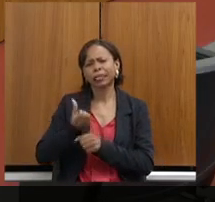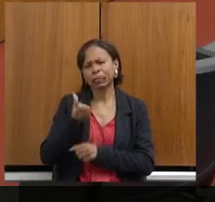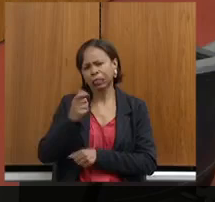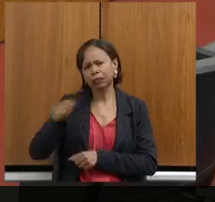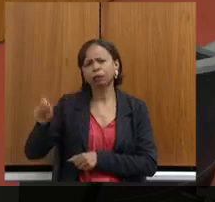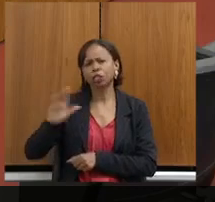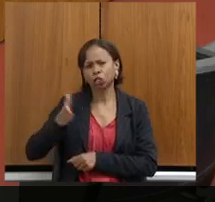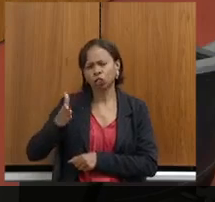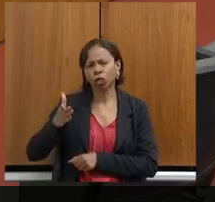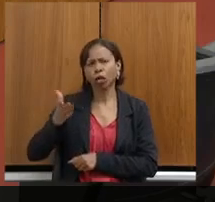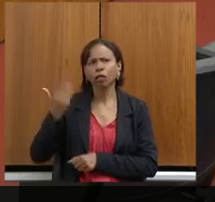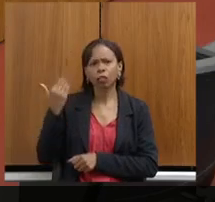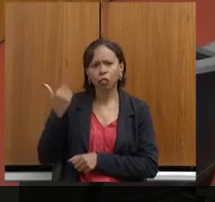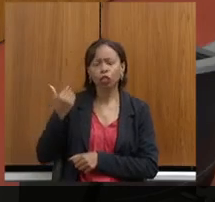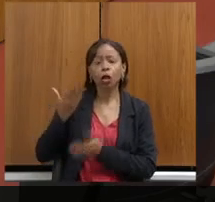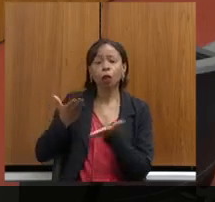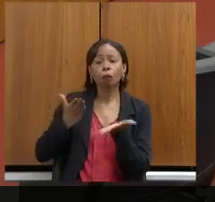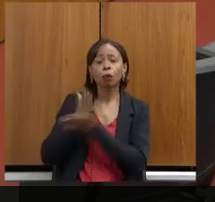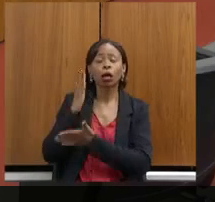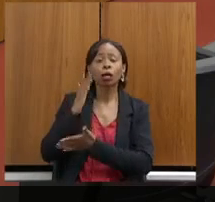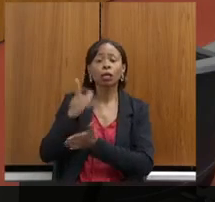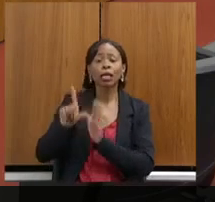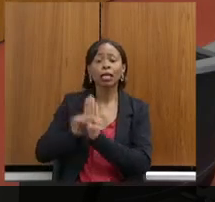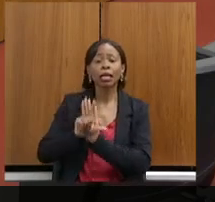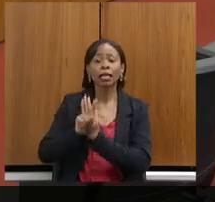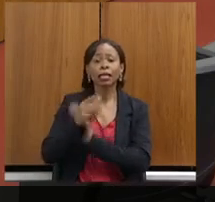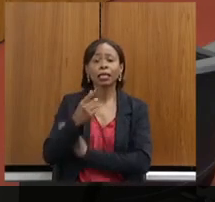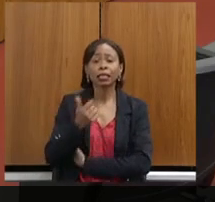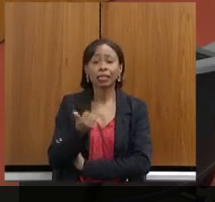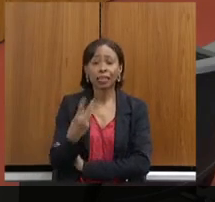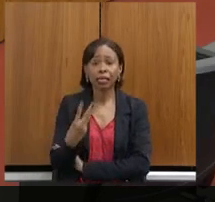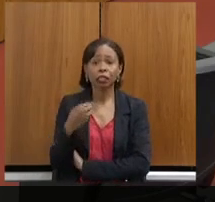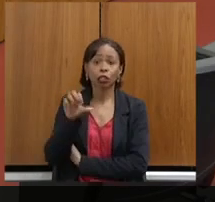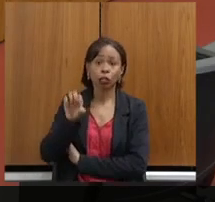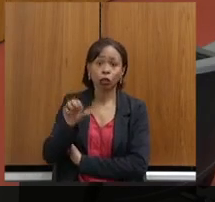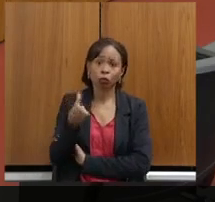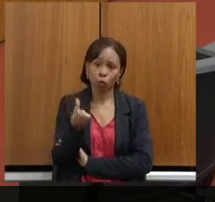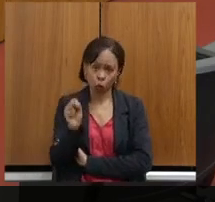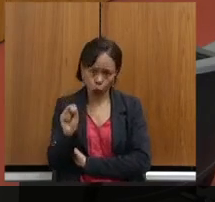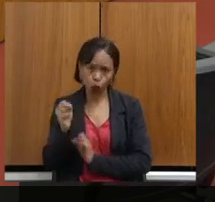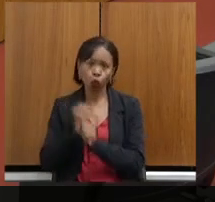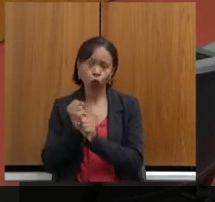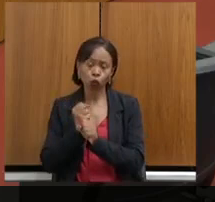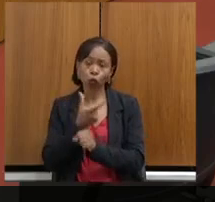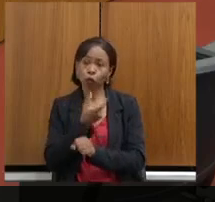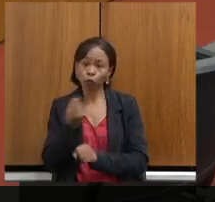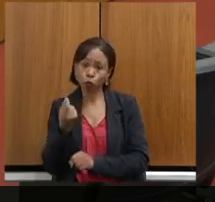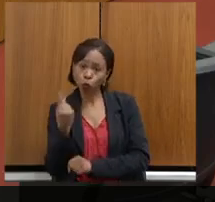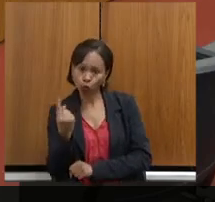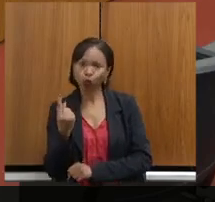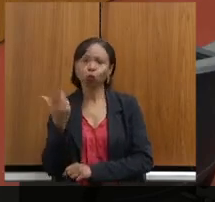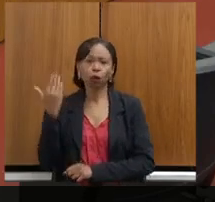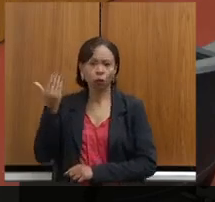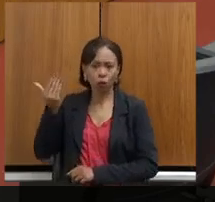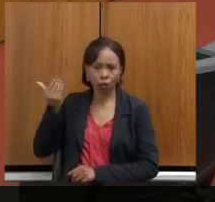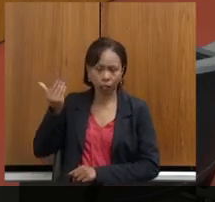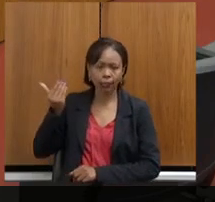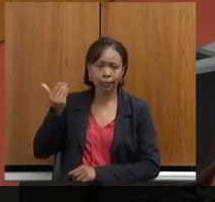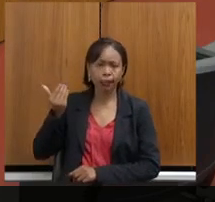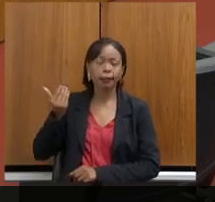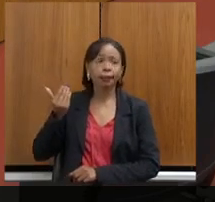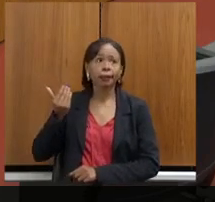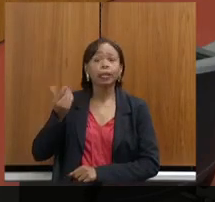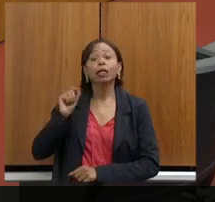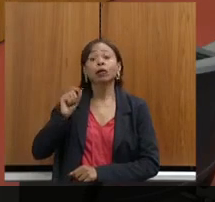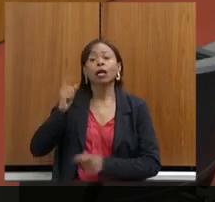assar para Vamos a primeira lei que a lei 3968 de 2001 ainda no primeiro mandato que nós exercemos aqui que era a preocupação